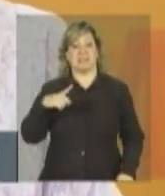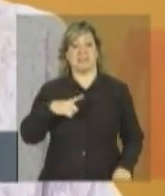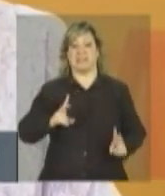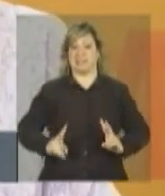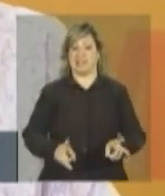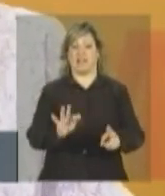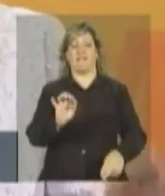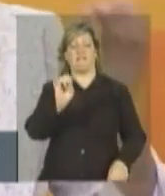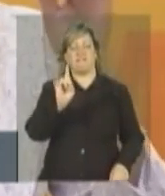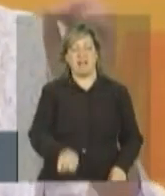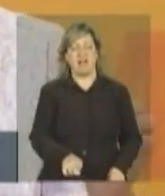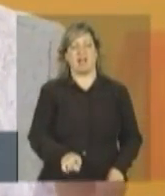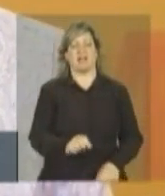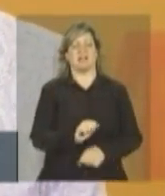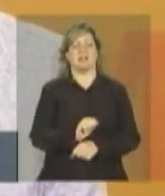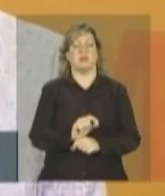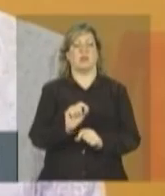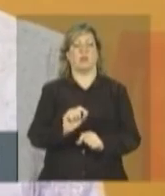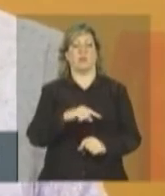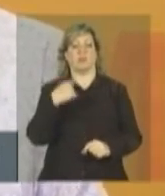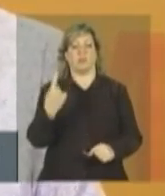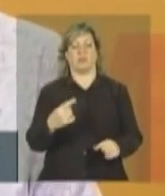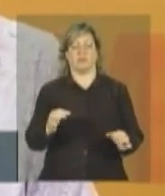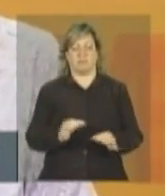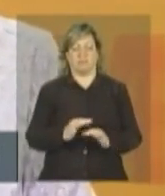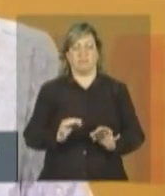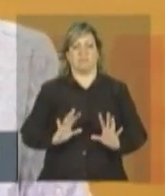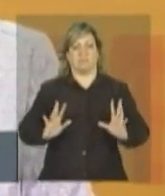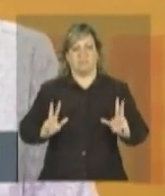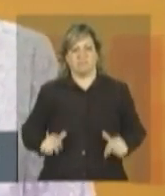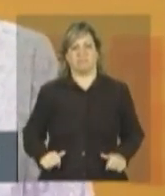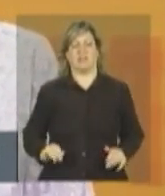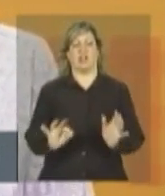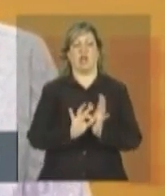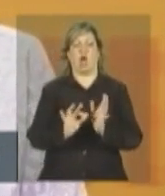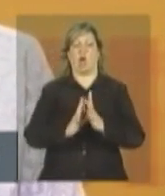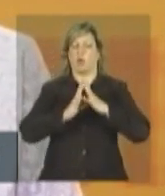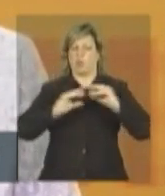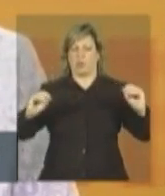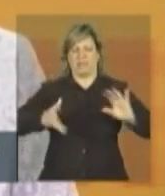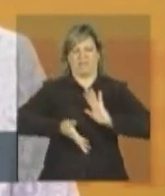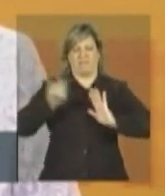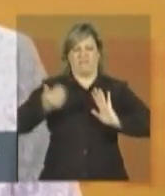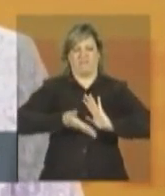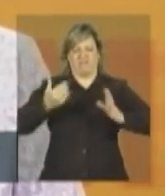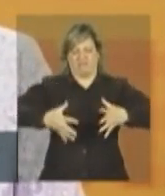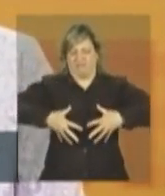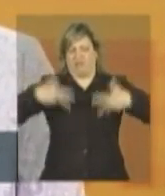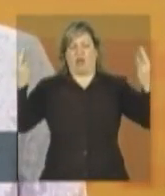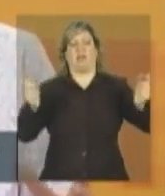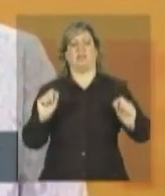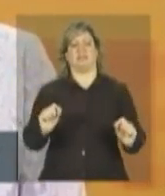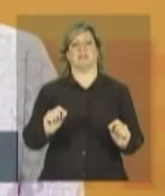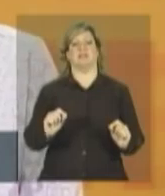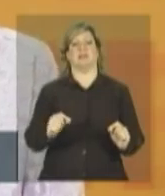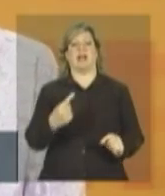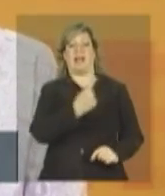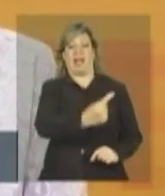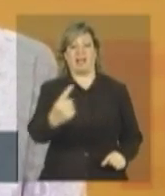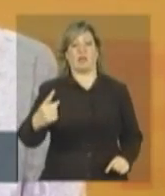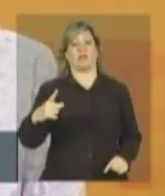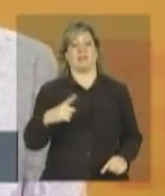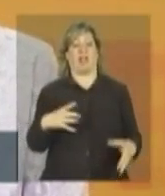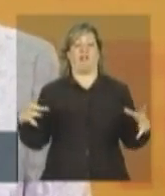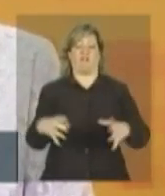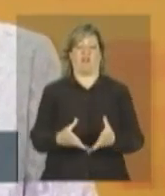fé e esperança na recuperação de cada um ou de cada uma que está